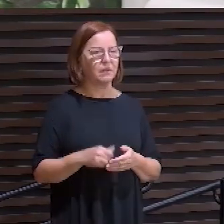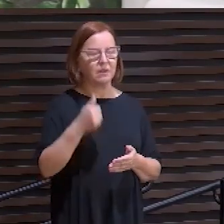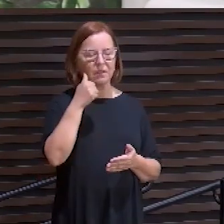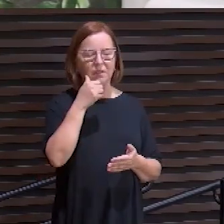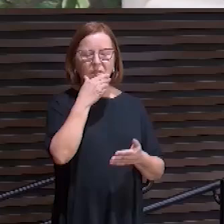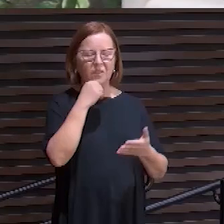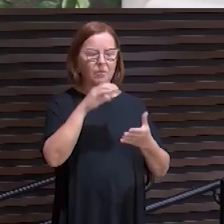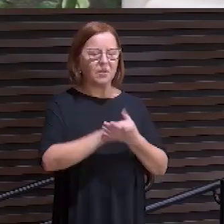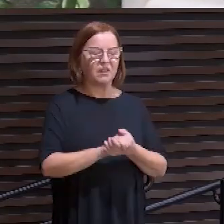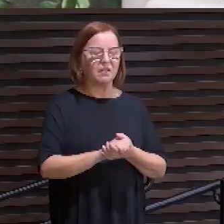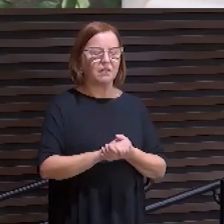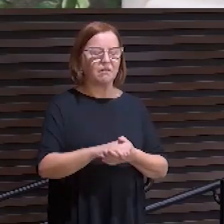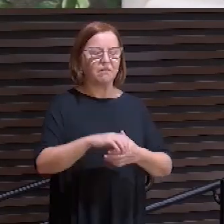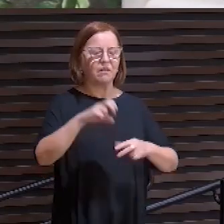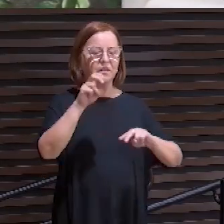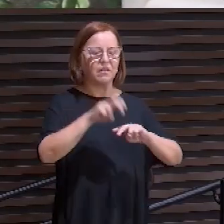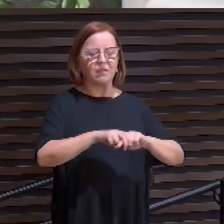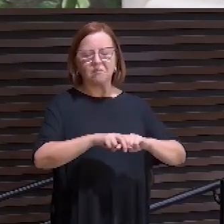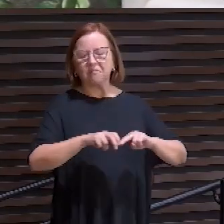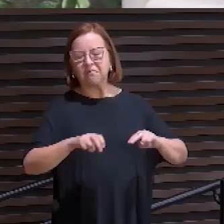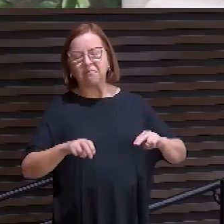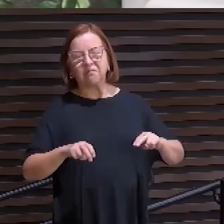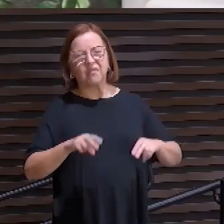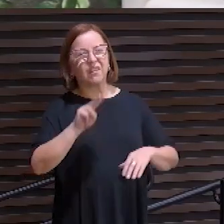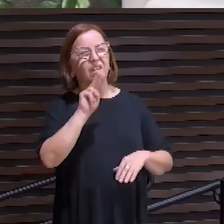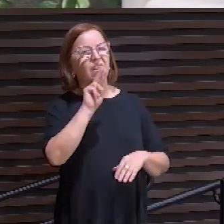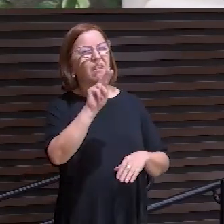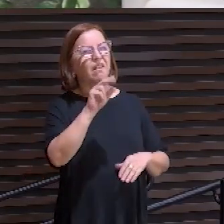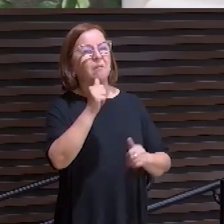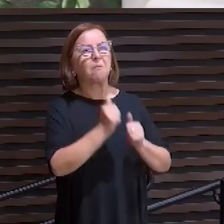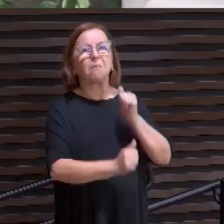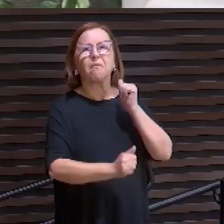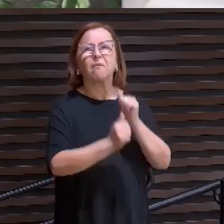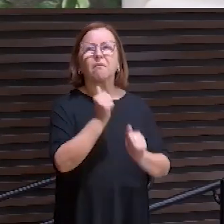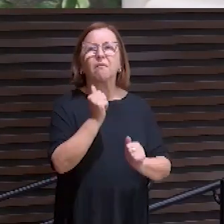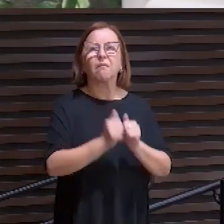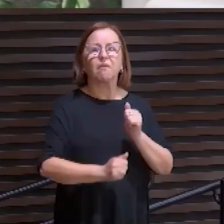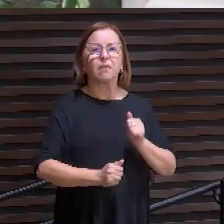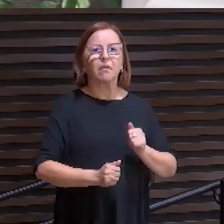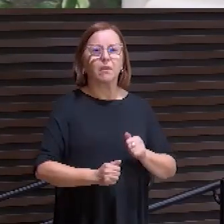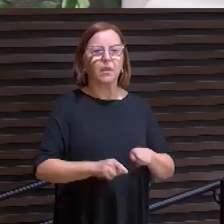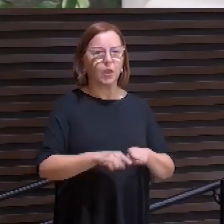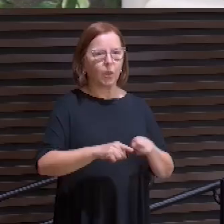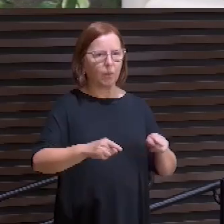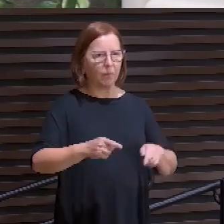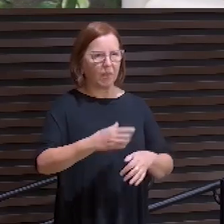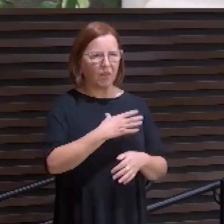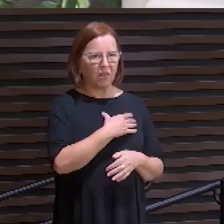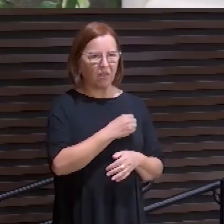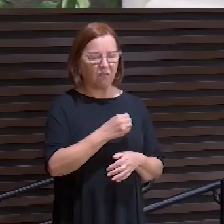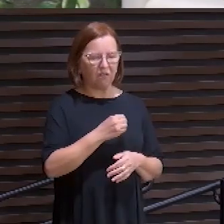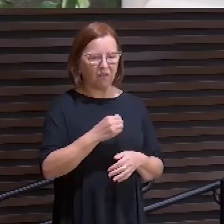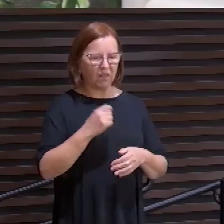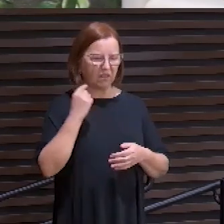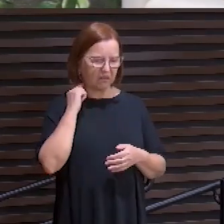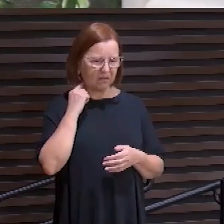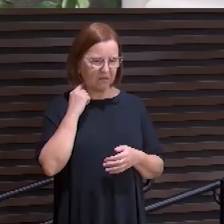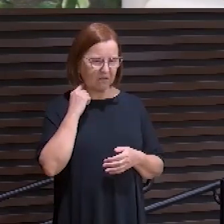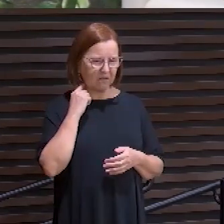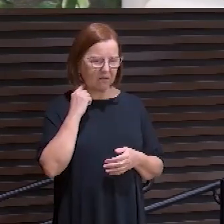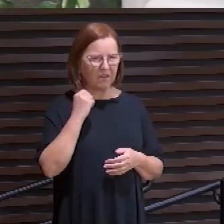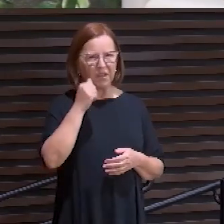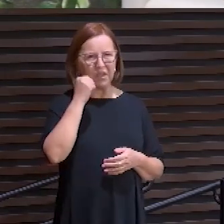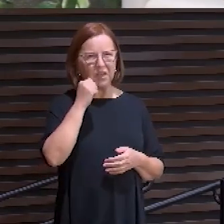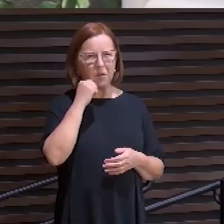e vai assistir o jogo quando o filho está todo breado e sujo e a mulher correndo.